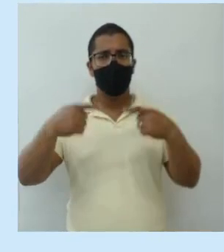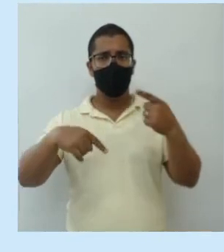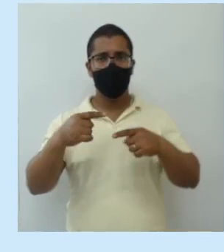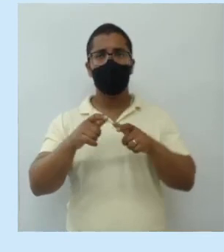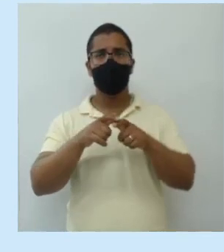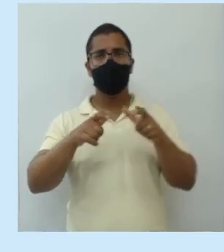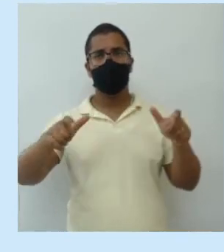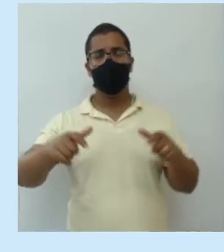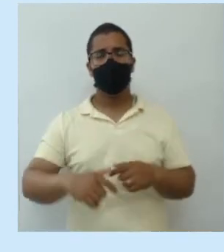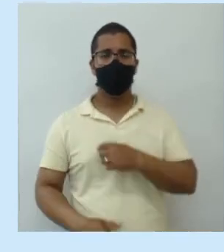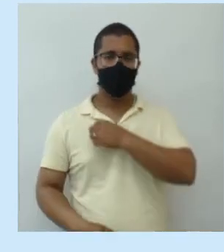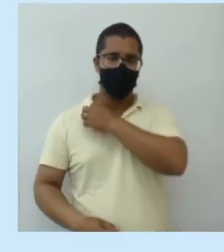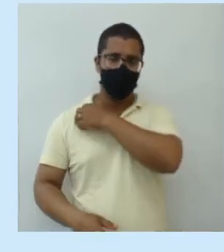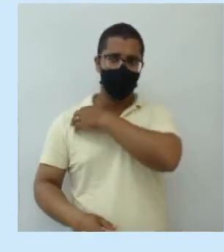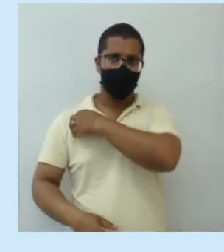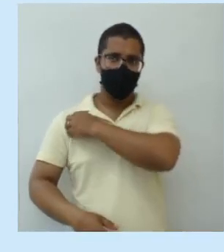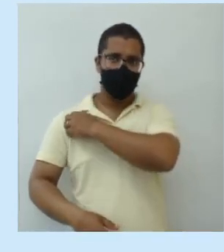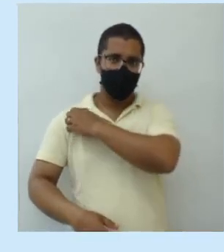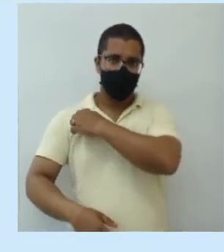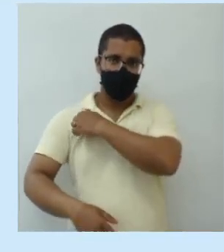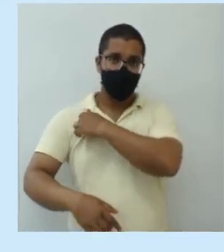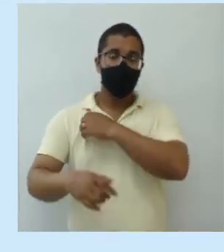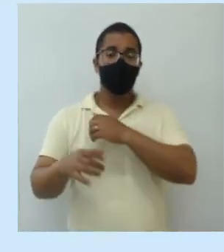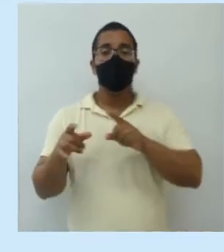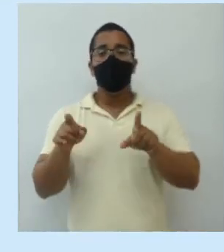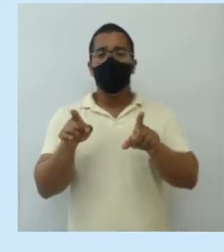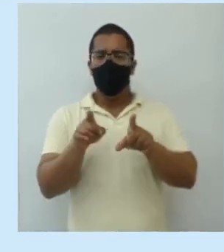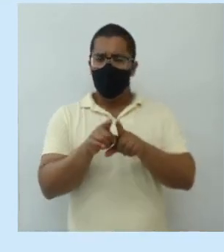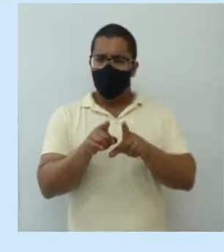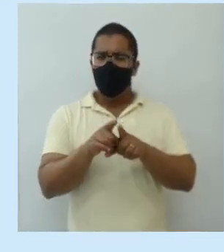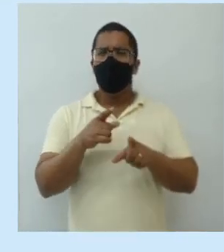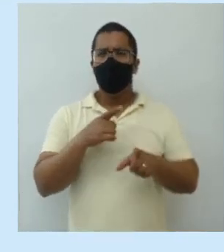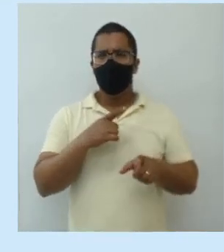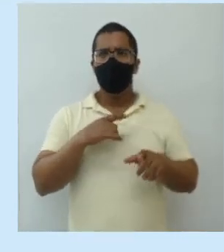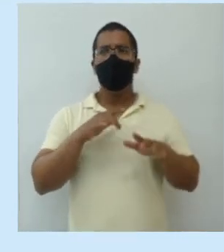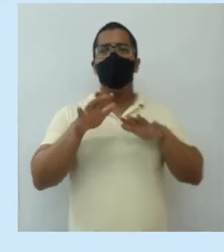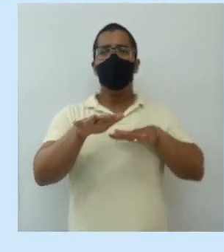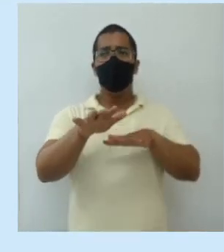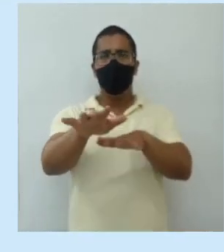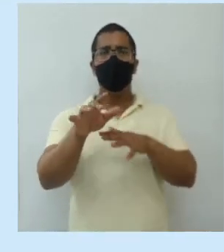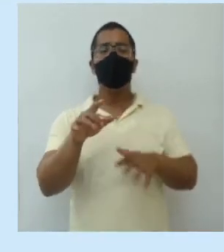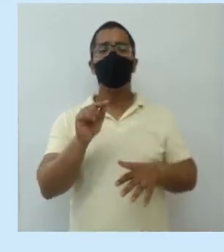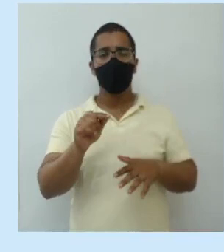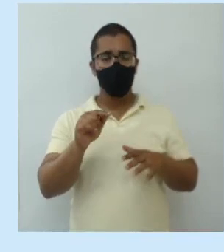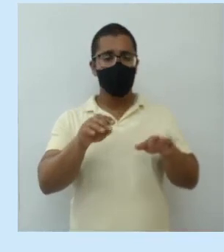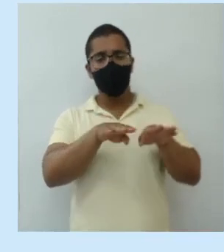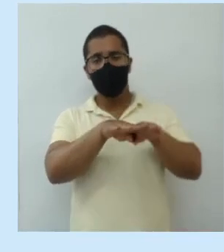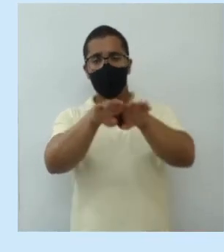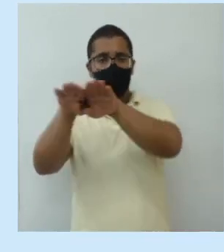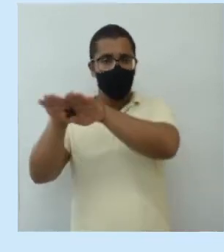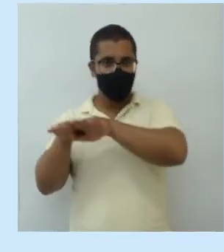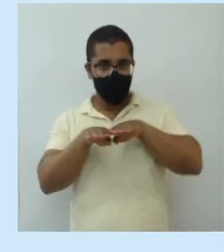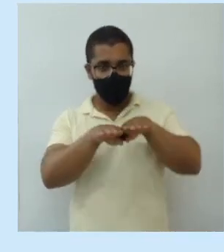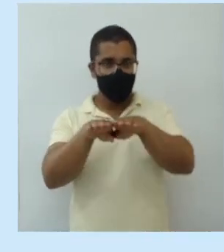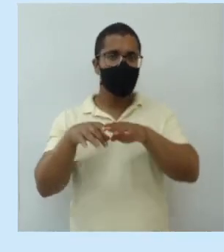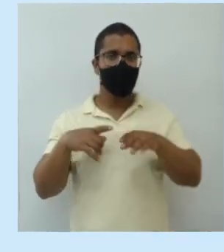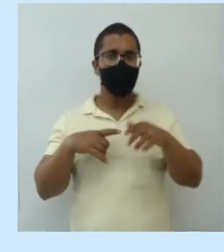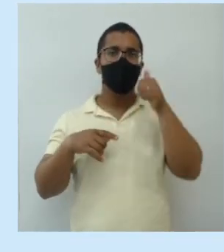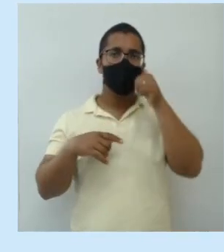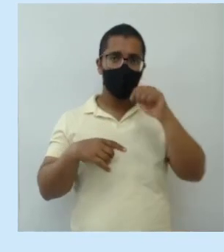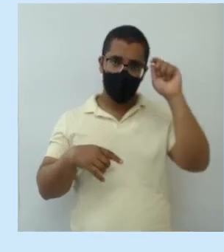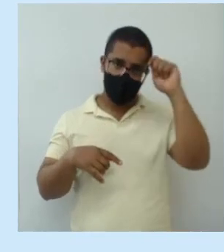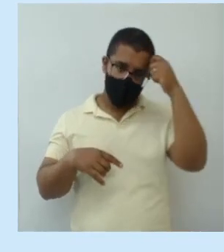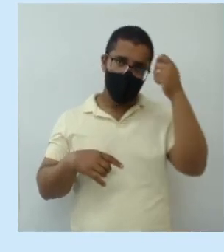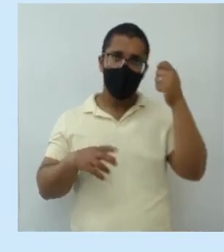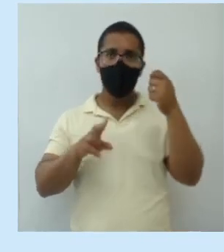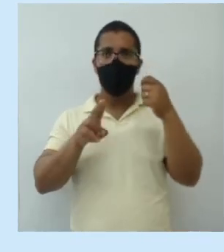geral. Bem, temos também o movimento de igualdade racial, né? Então o Instituto da Mulher Negra, a Uniafro Brasil,